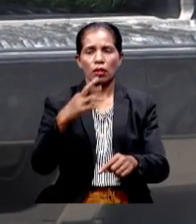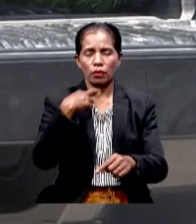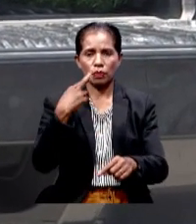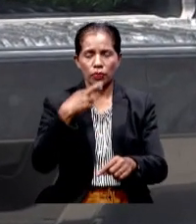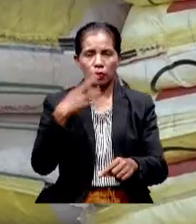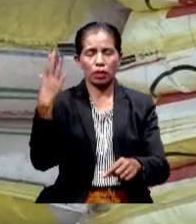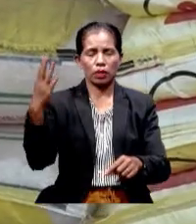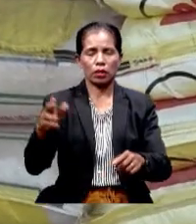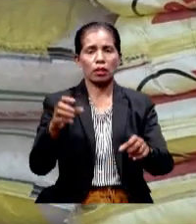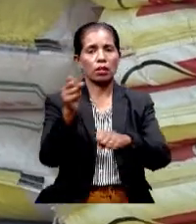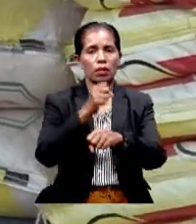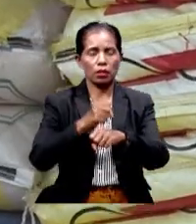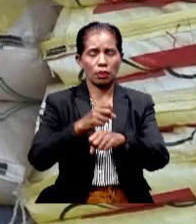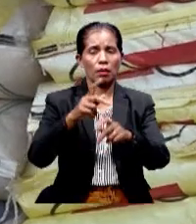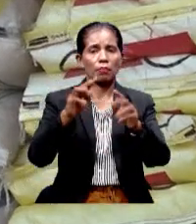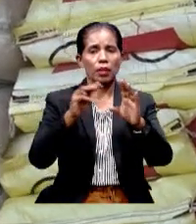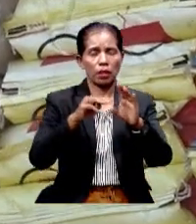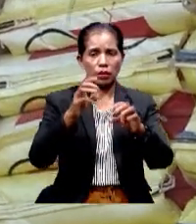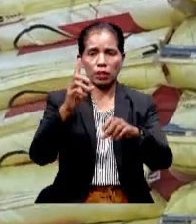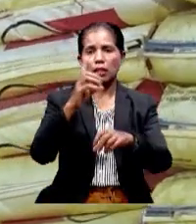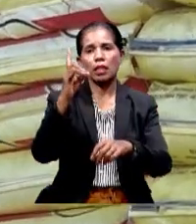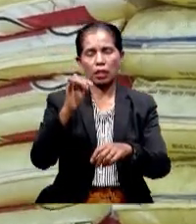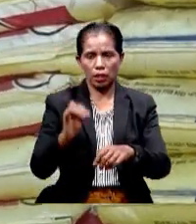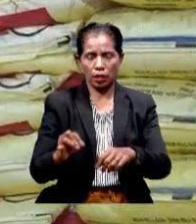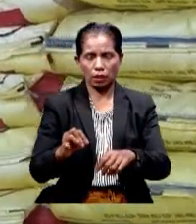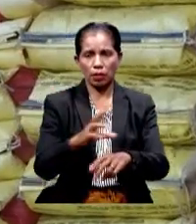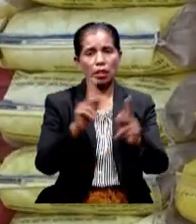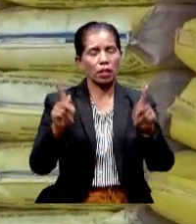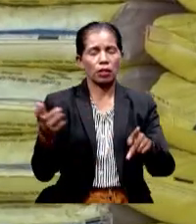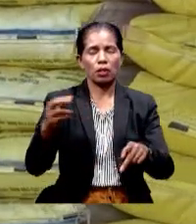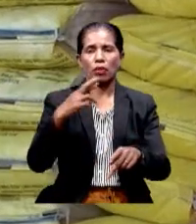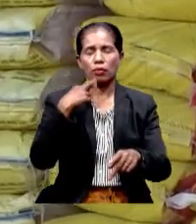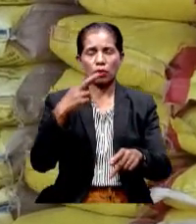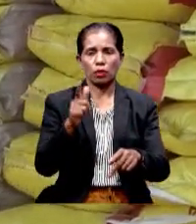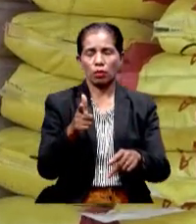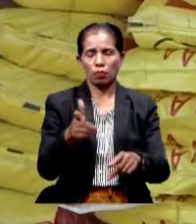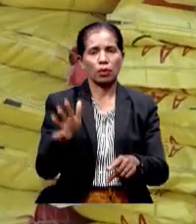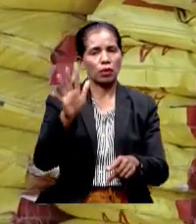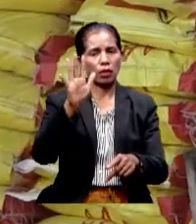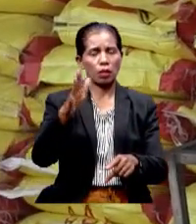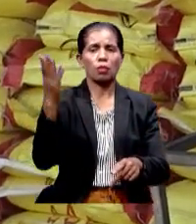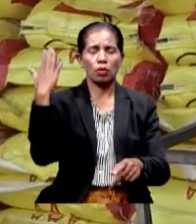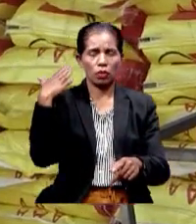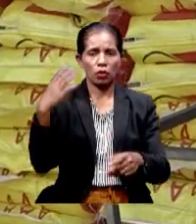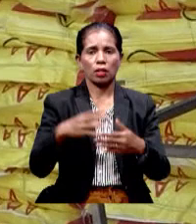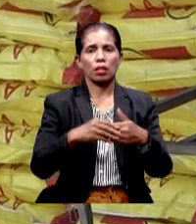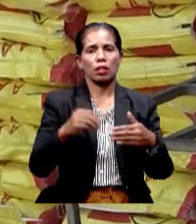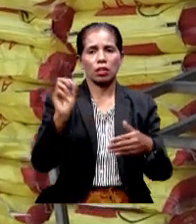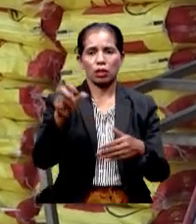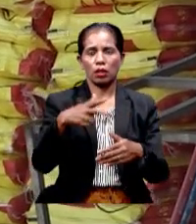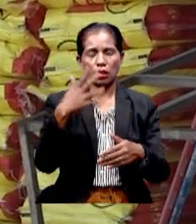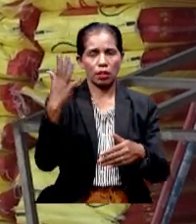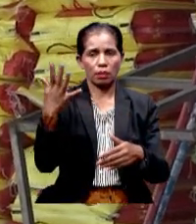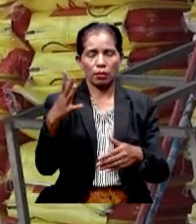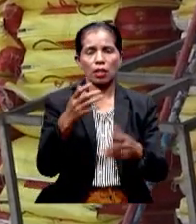a loza no supermercado Sira e a capital dili, fosse quilograma ronoresi lima, nebe antes ne ho folin dólar sanoresi